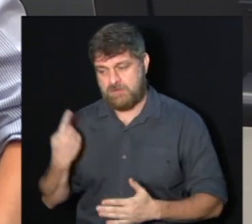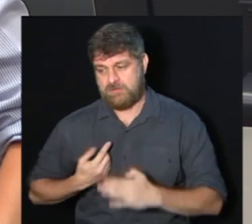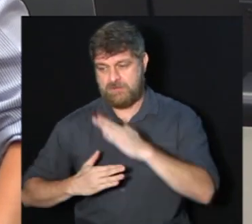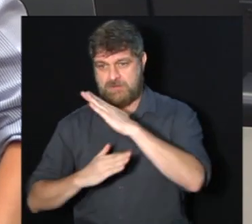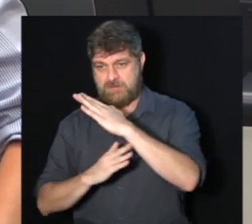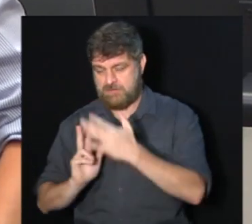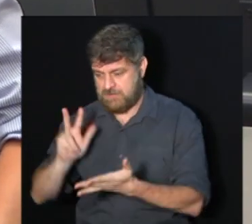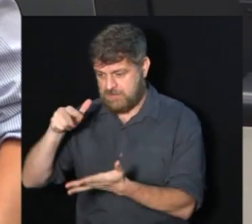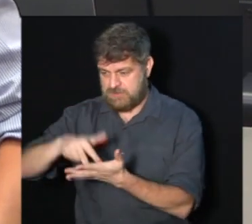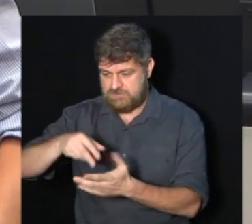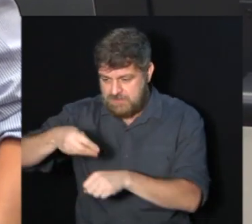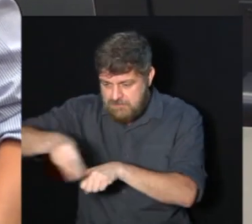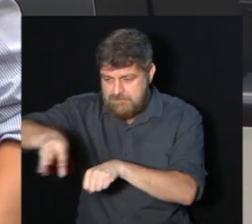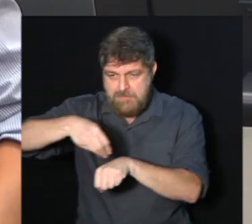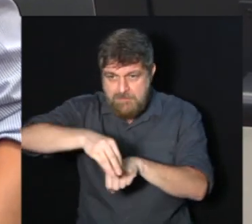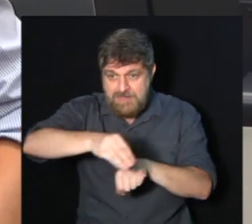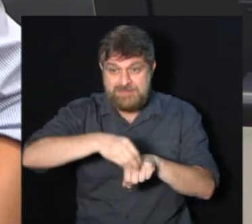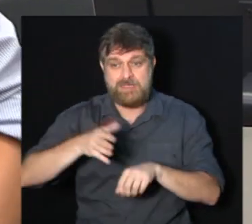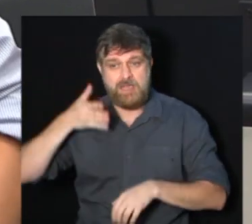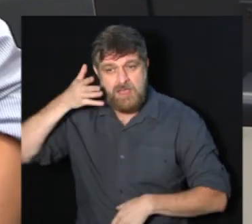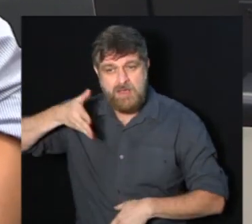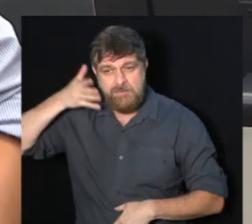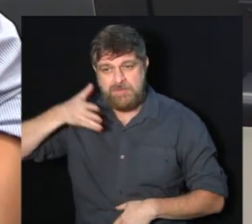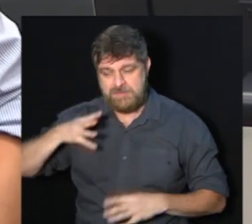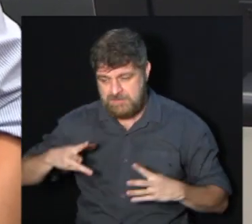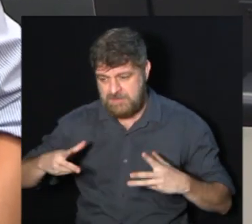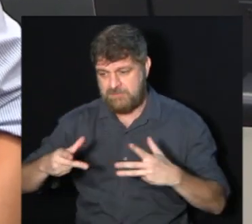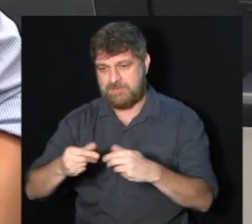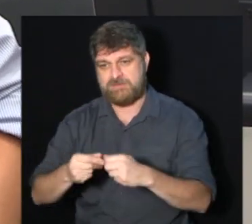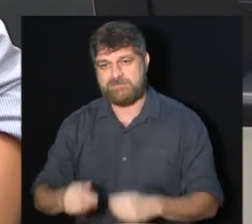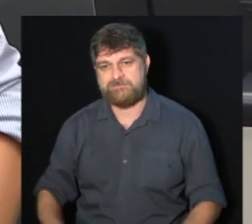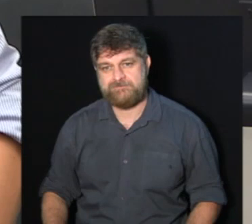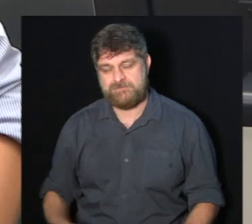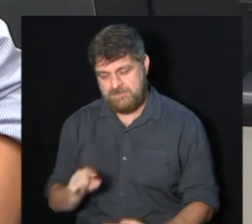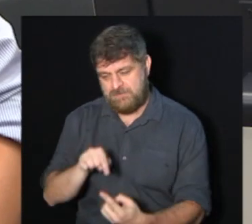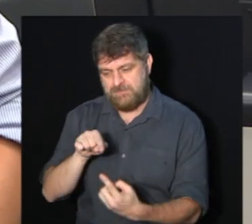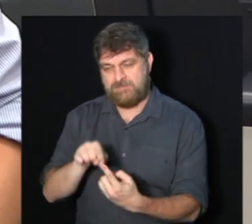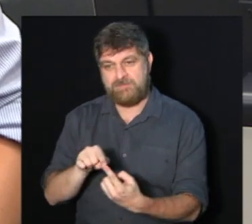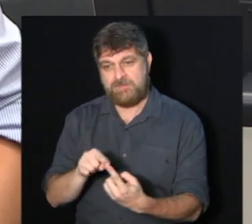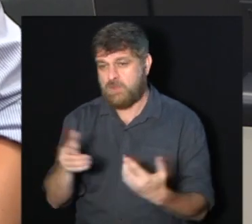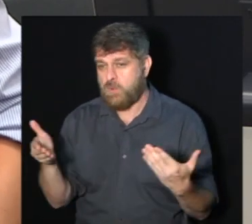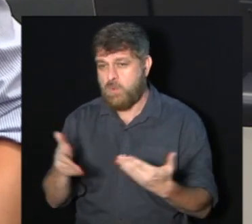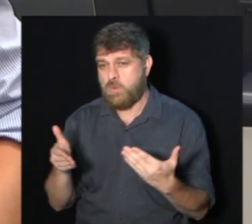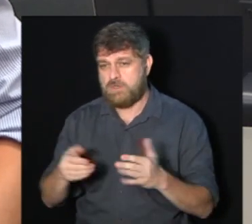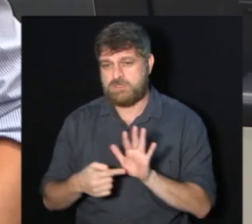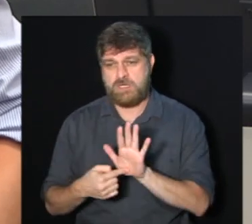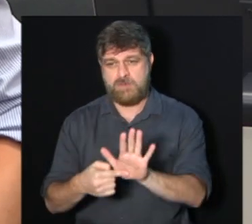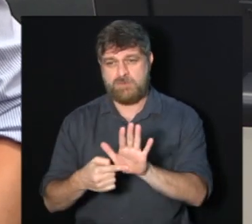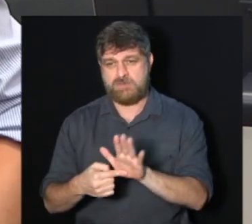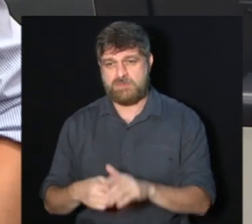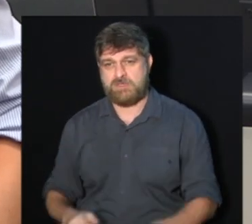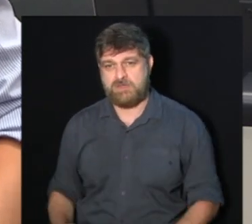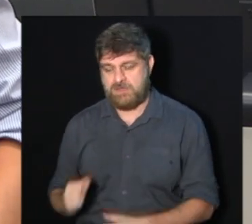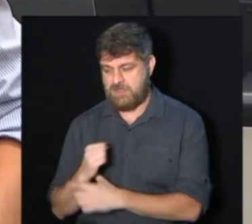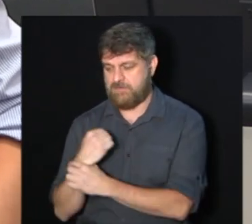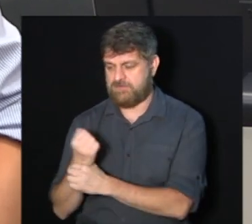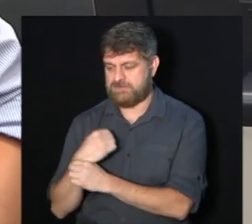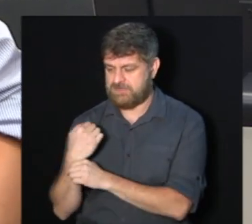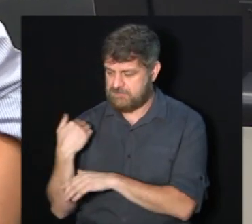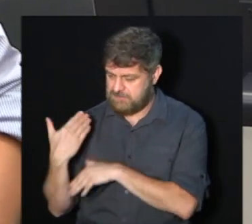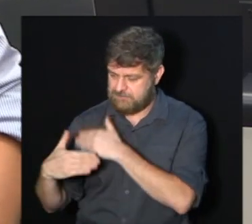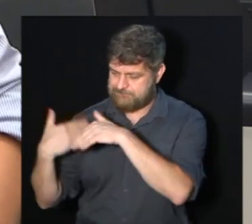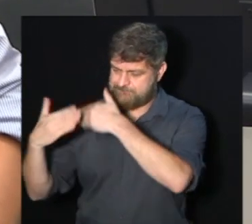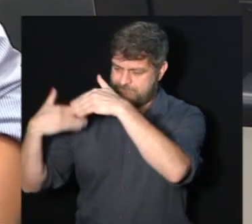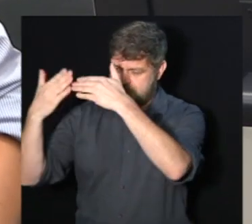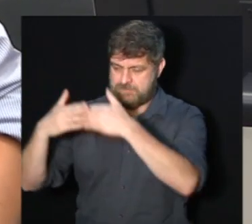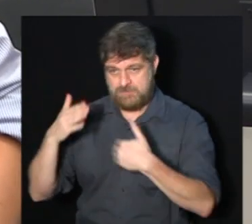poder passar isso um pouquinho para as pessoas, que é o meu maior objetivo aí hoje, é mostrar a evolução da fisioterapia. Tá?